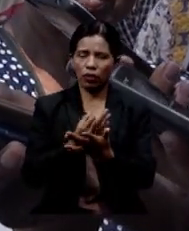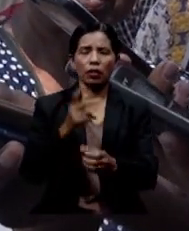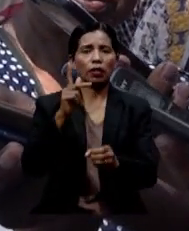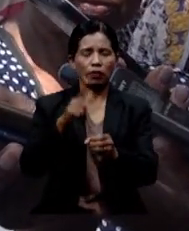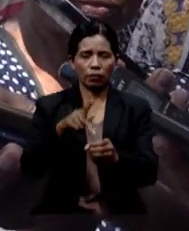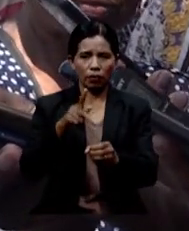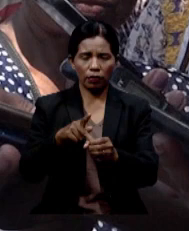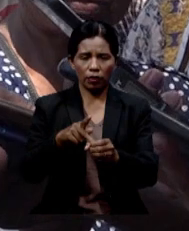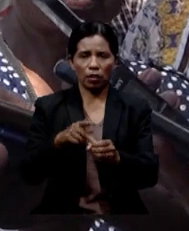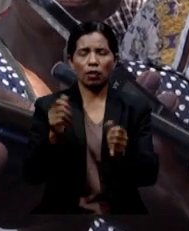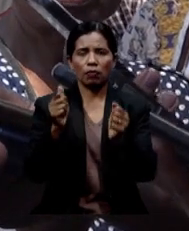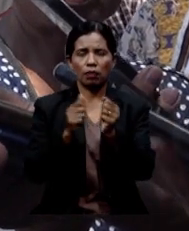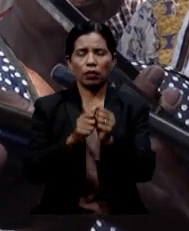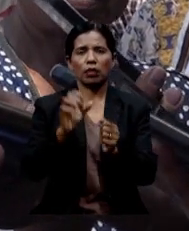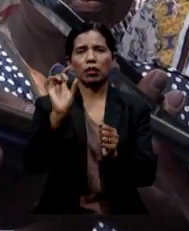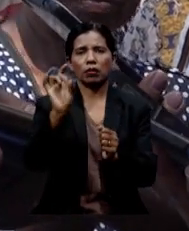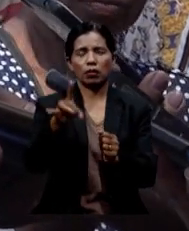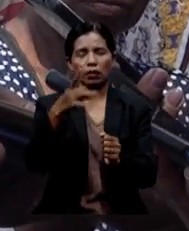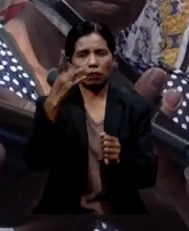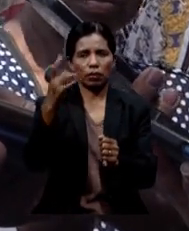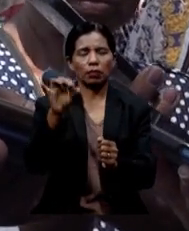quase 19 bilhões de dólares.